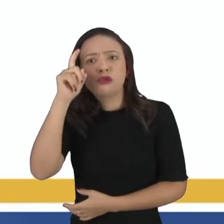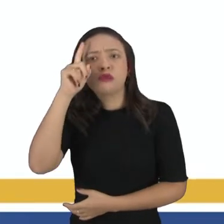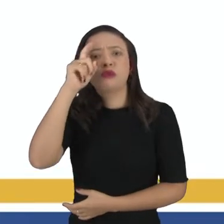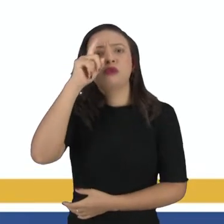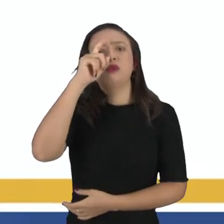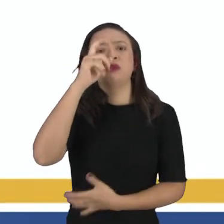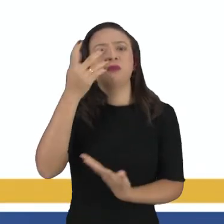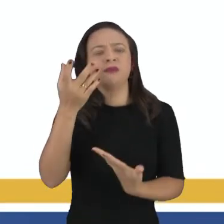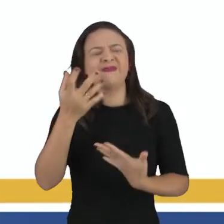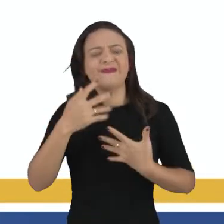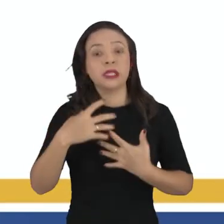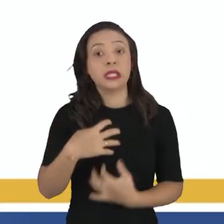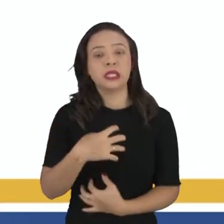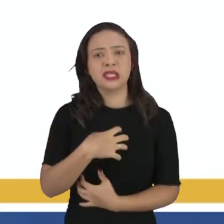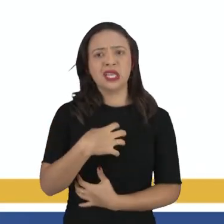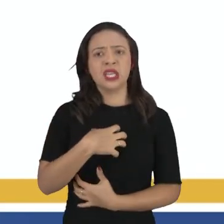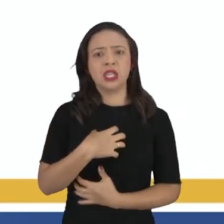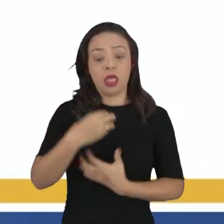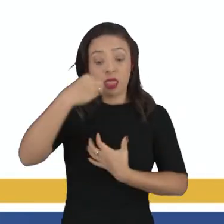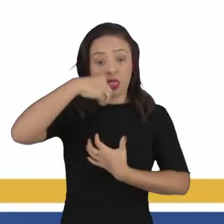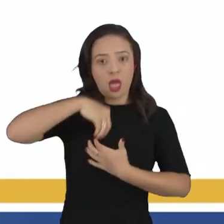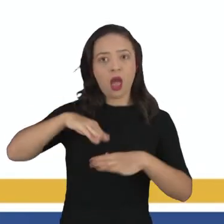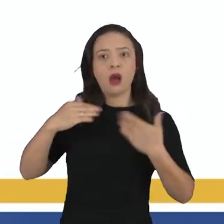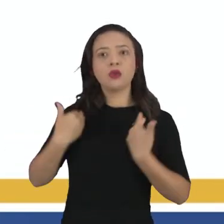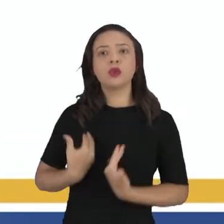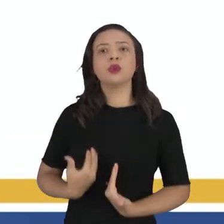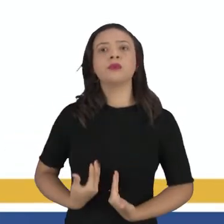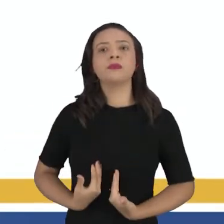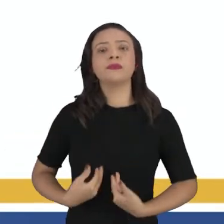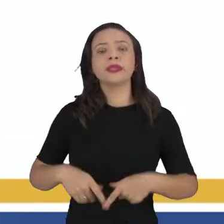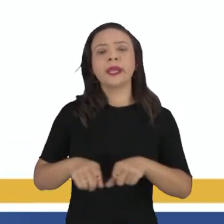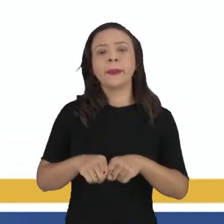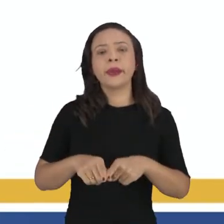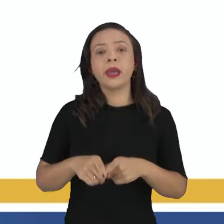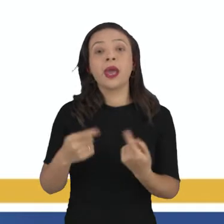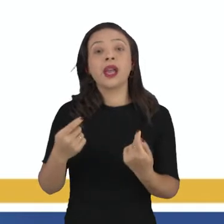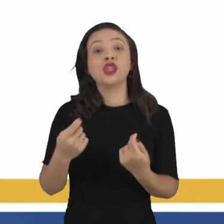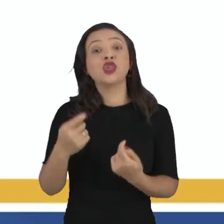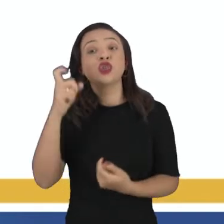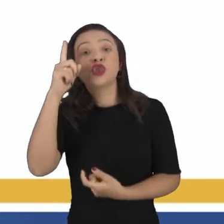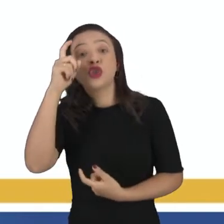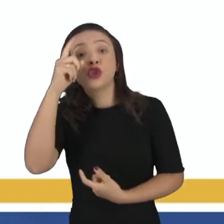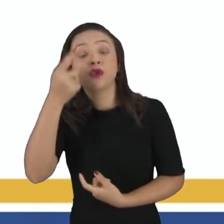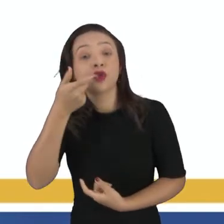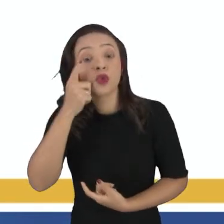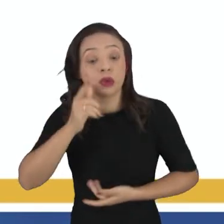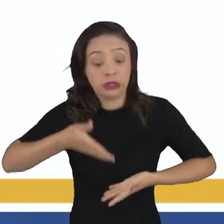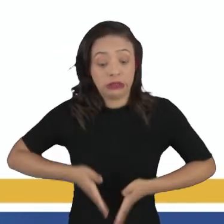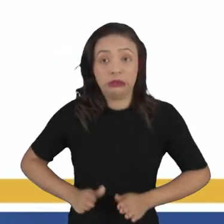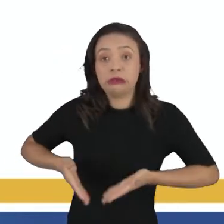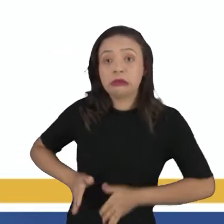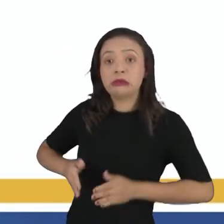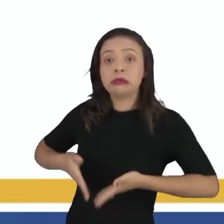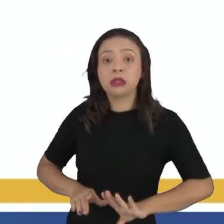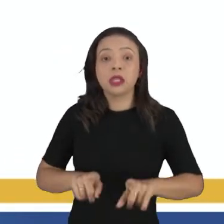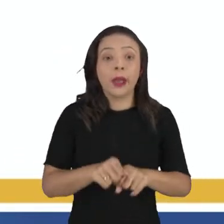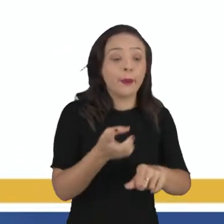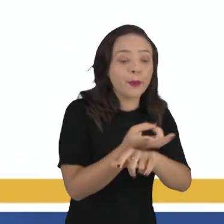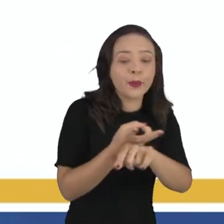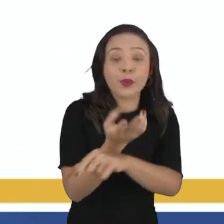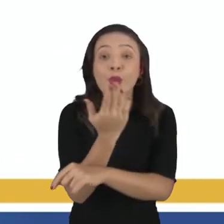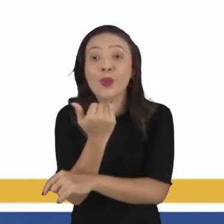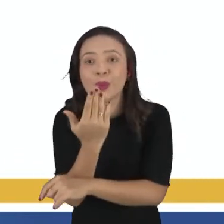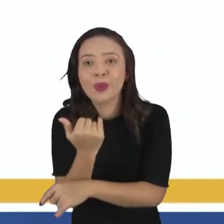de temperatura já vai impactar no seu metabolismo, vai prejudicar a sua reprodução, os seus processos de procura de